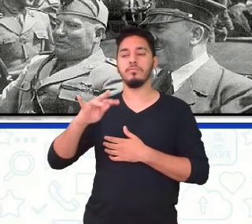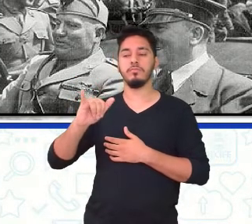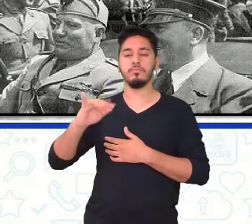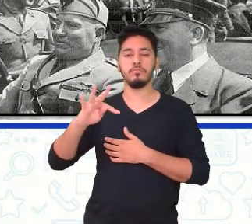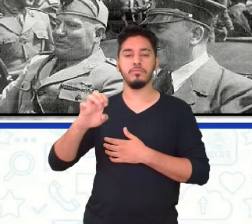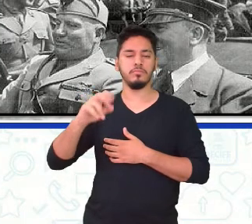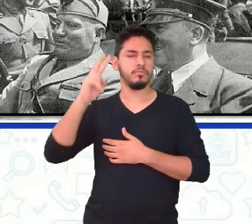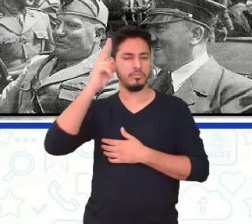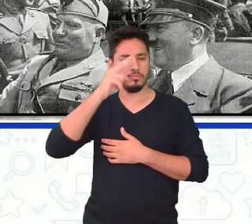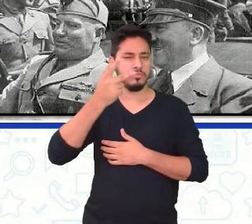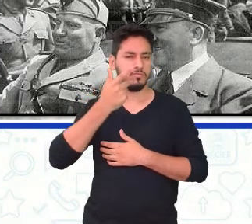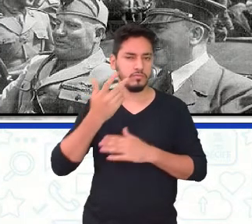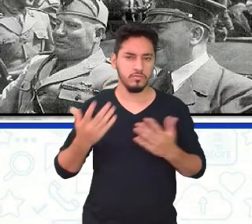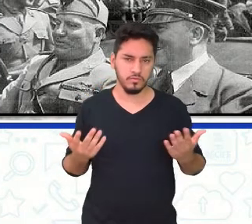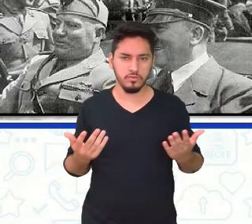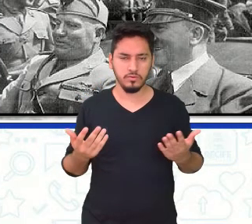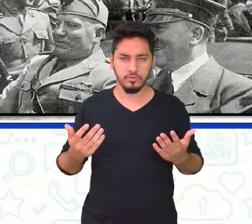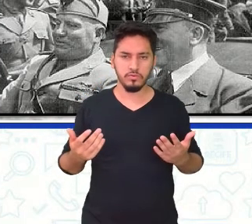gente falou